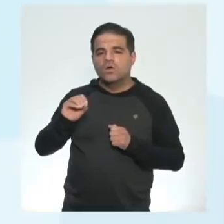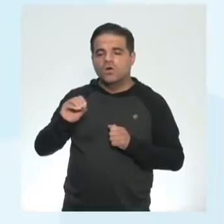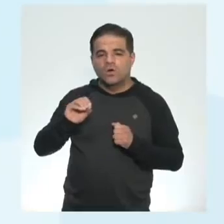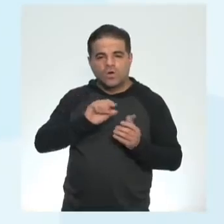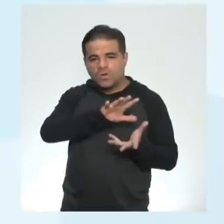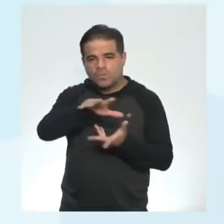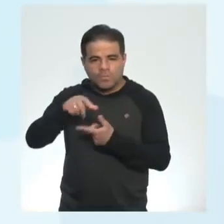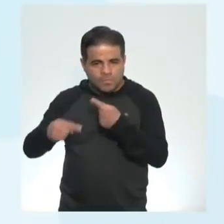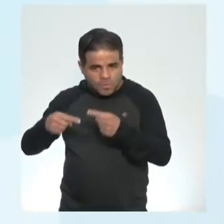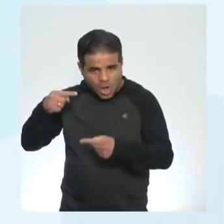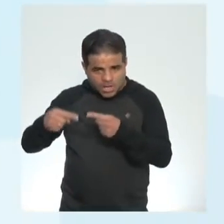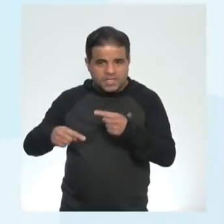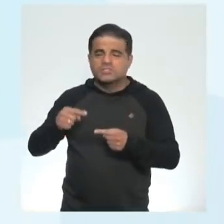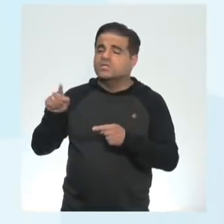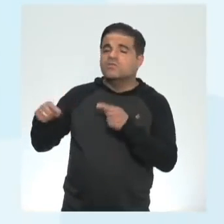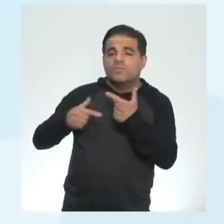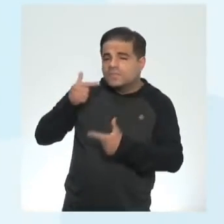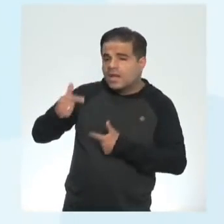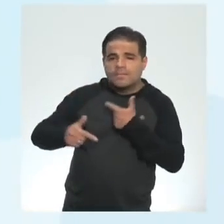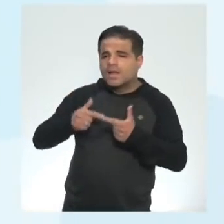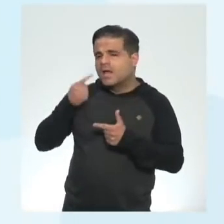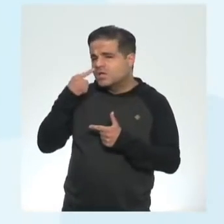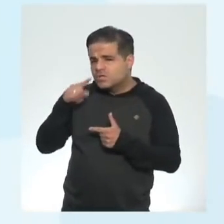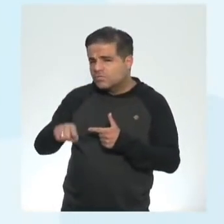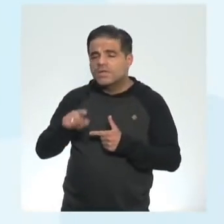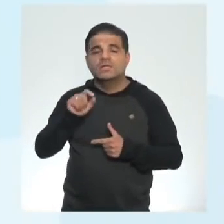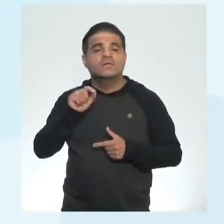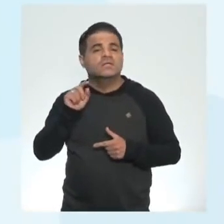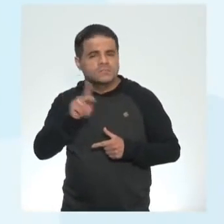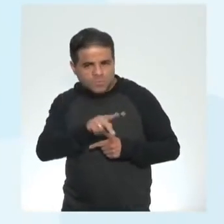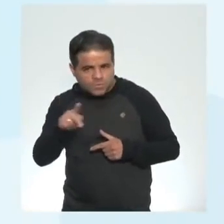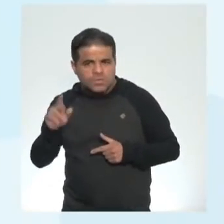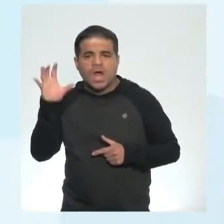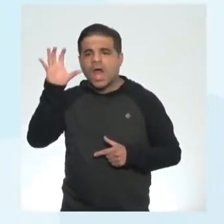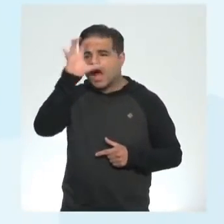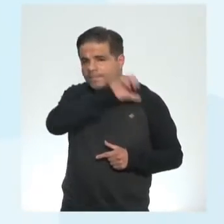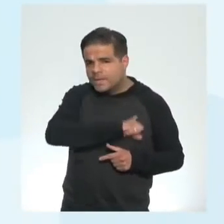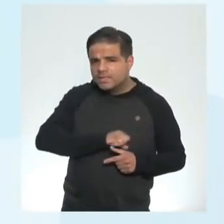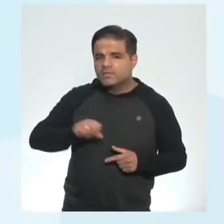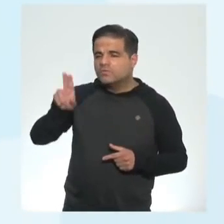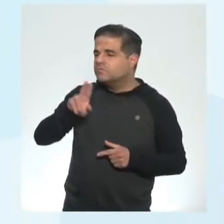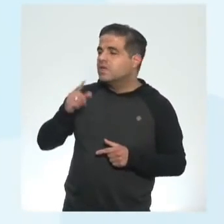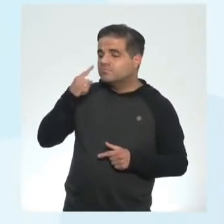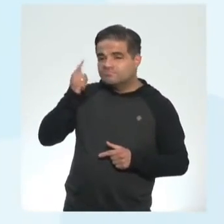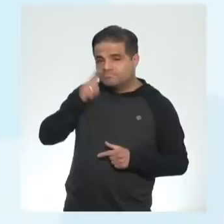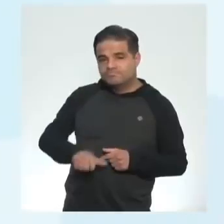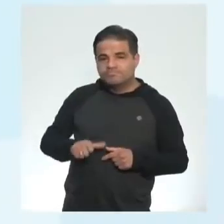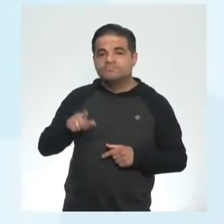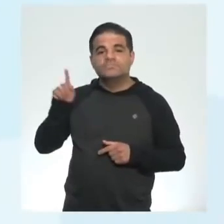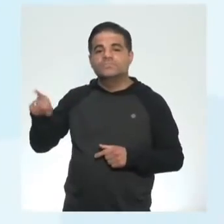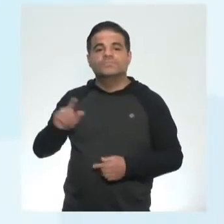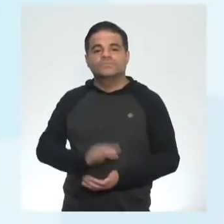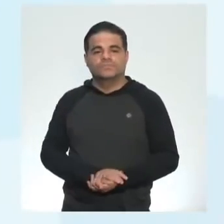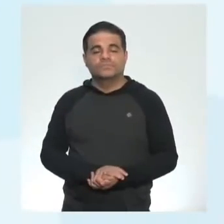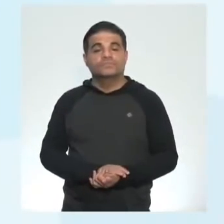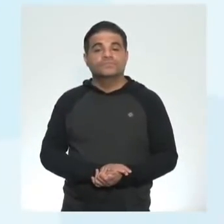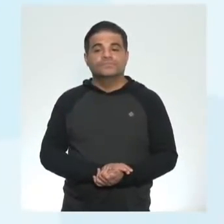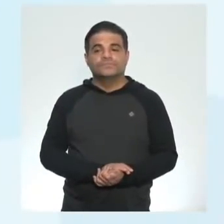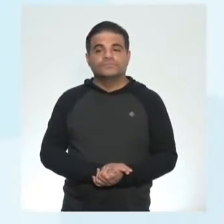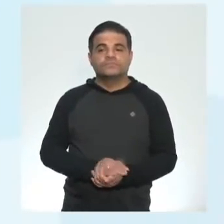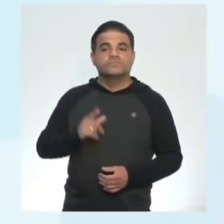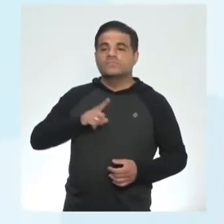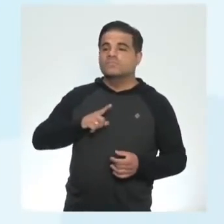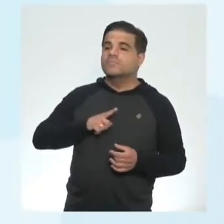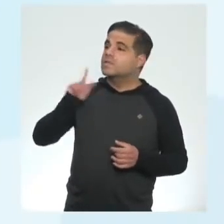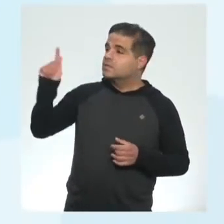geopolítica. Vamos trabalhar aqui. Deixa eu ver se o professor aprendeu a usar essa lousa aqui. Vamos lá. Galerinha, aqui